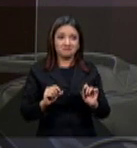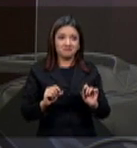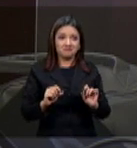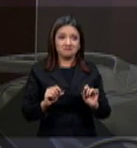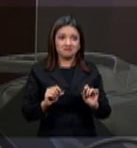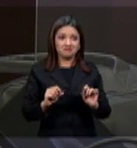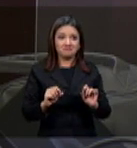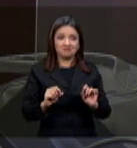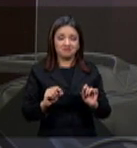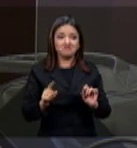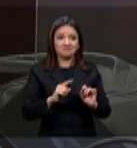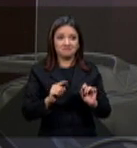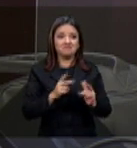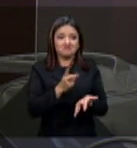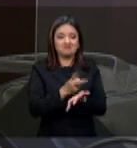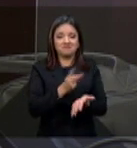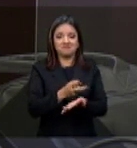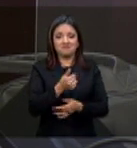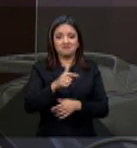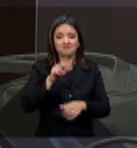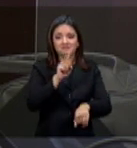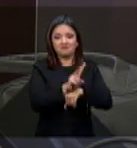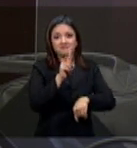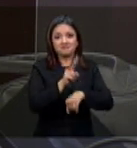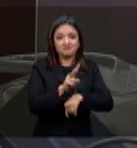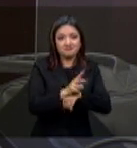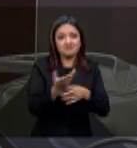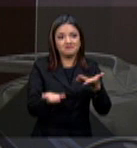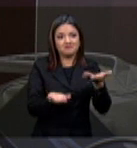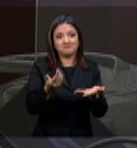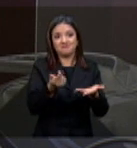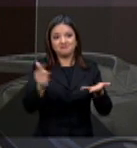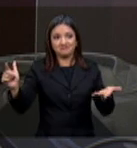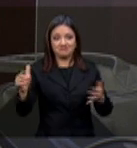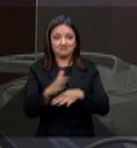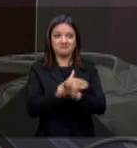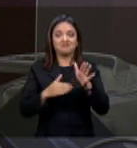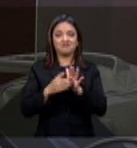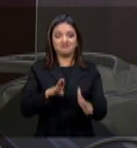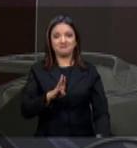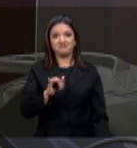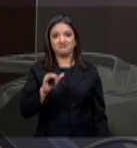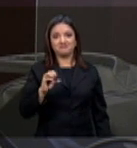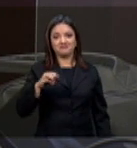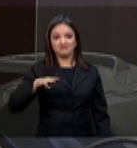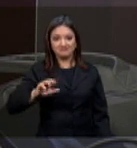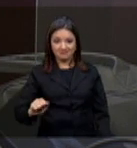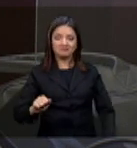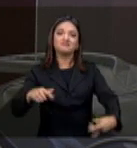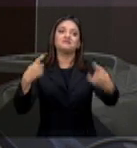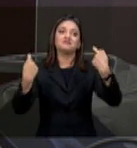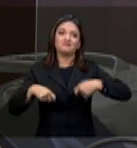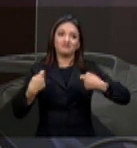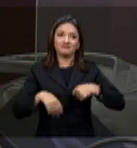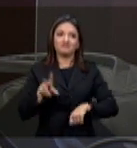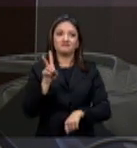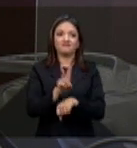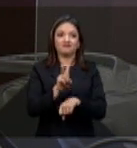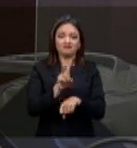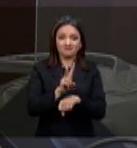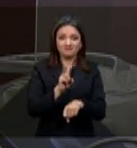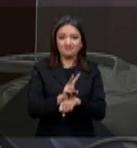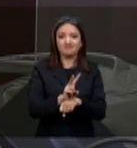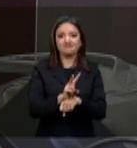sem a preservação e o equilíbrio dos demais biomas. Então, todos os biomas são necessários e precisam ser preservados. E,